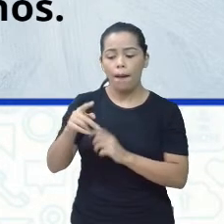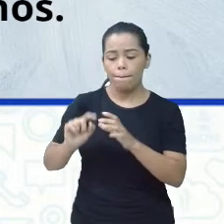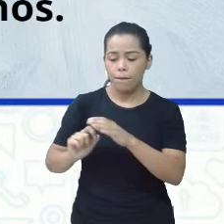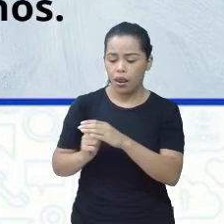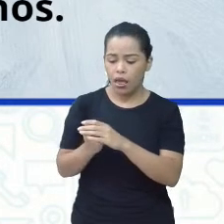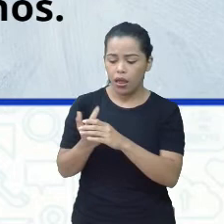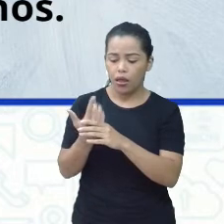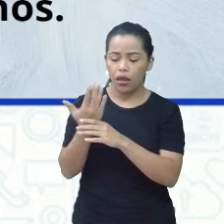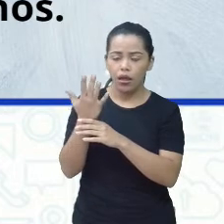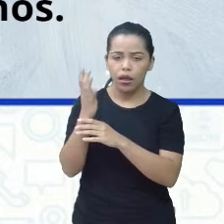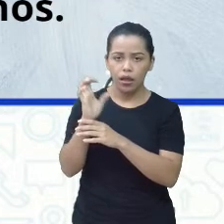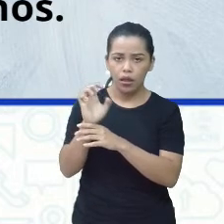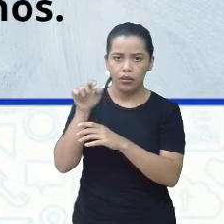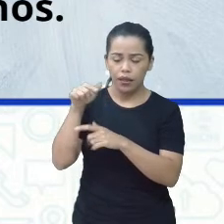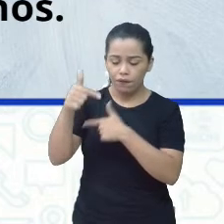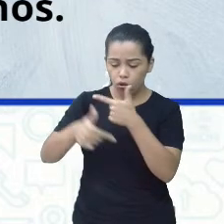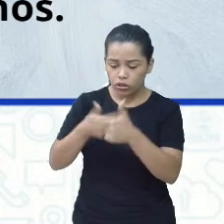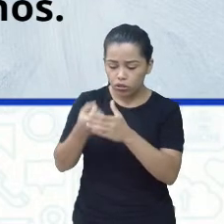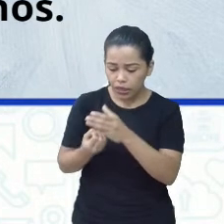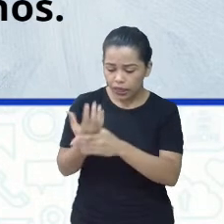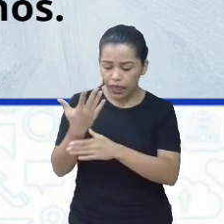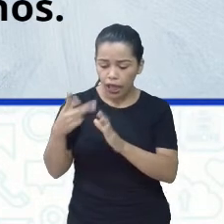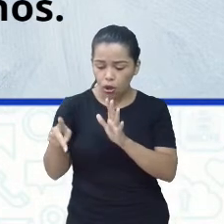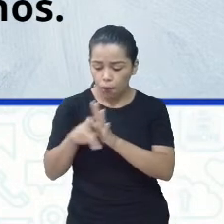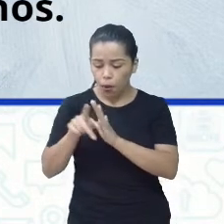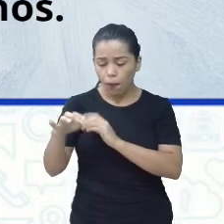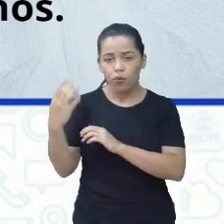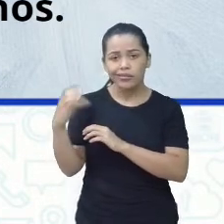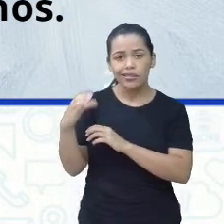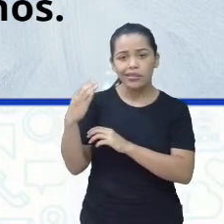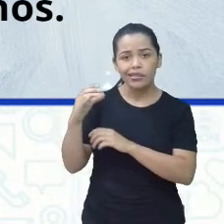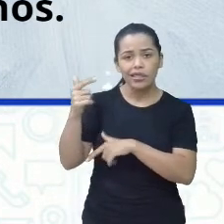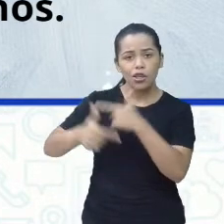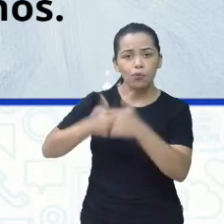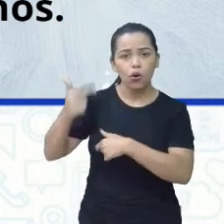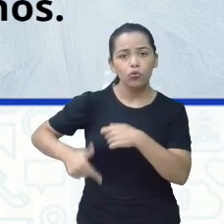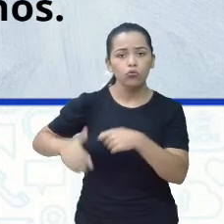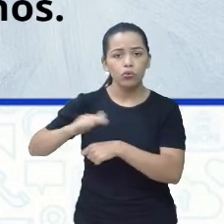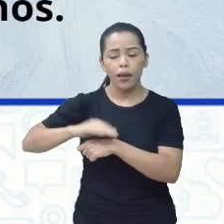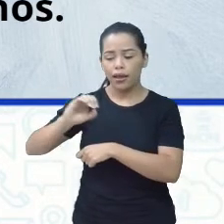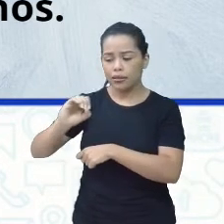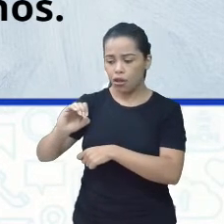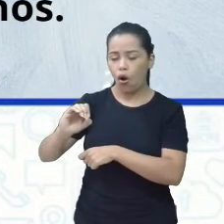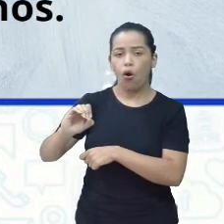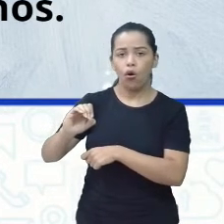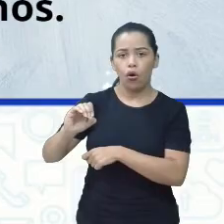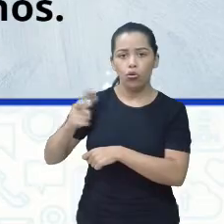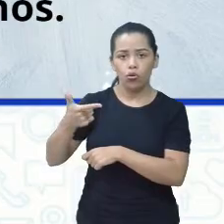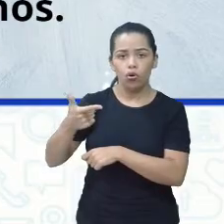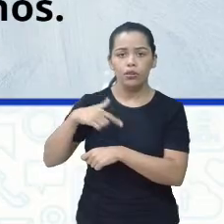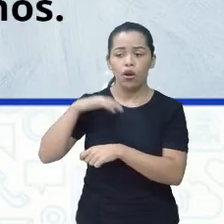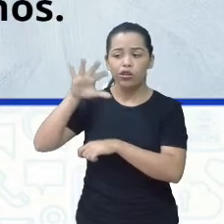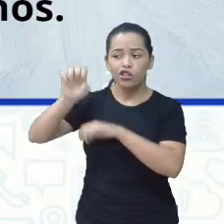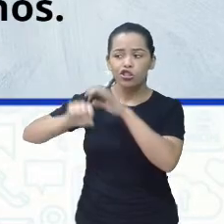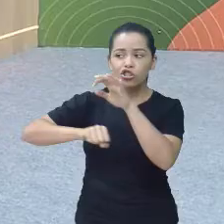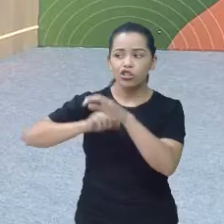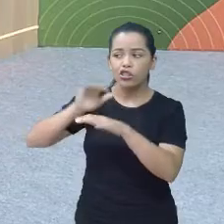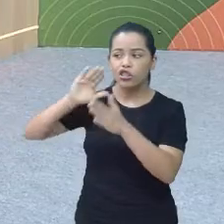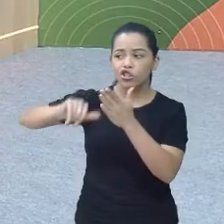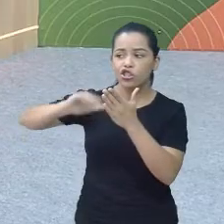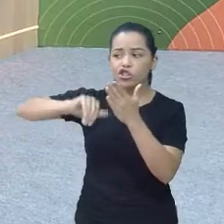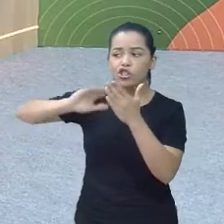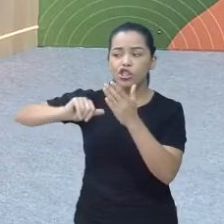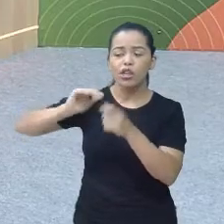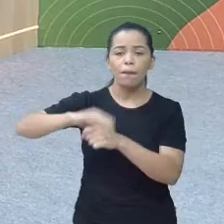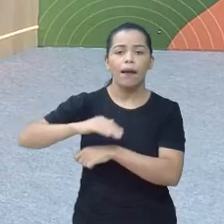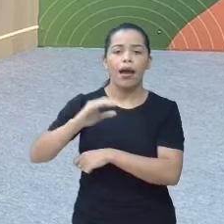foi desenvolvida por cientistas, que produz mais oxigênio e também retira mais CO2 do ar, né? Porque as plantas, a gente